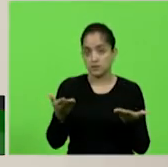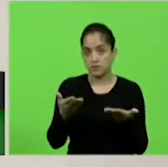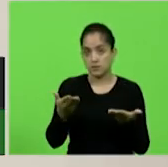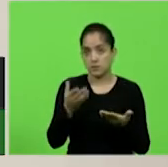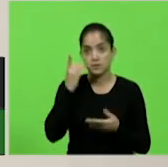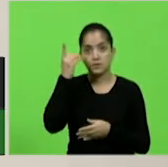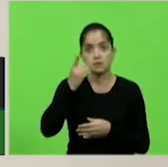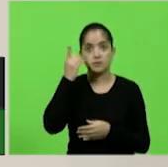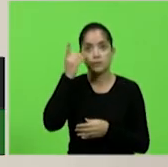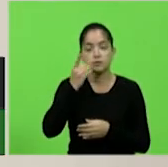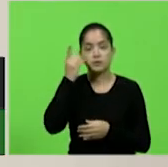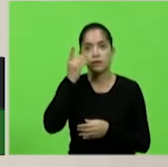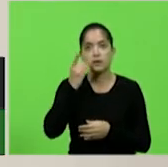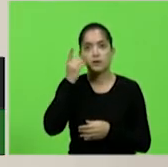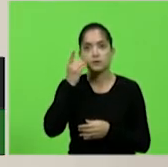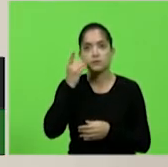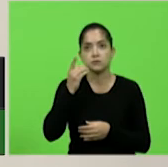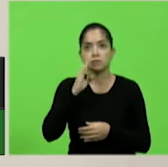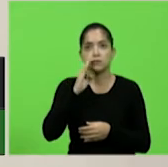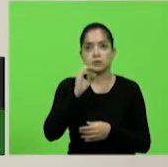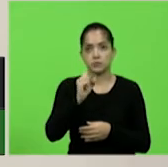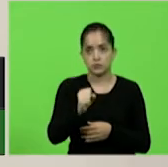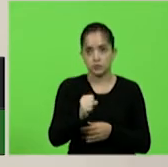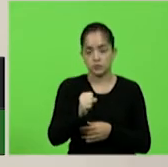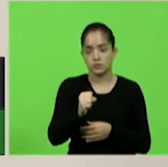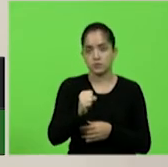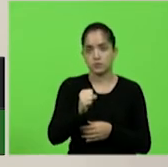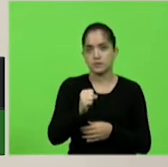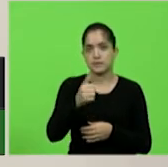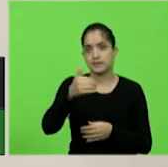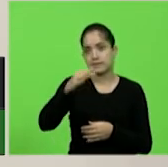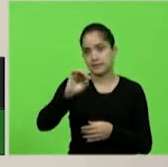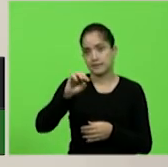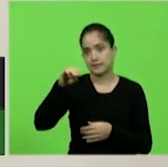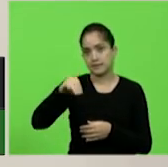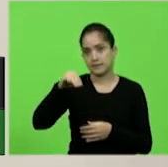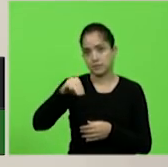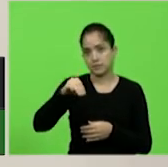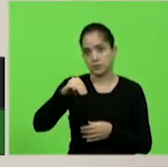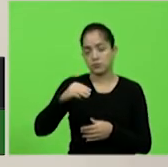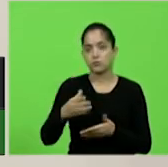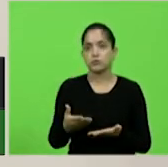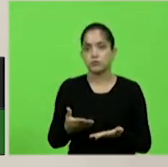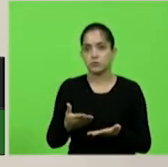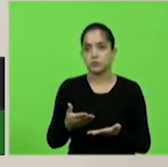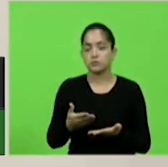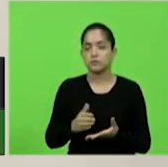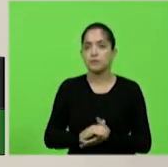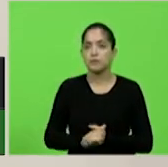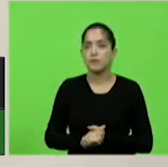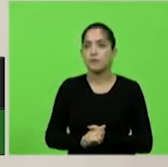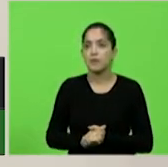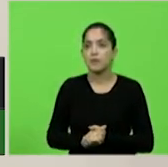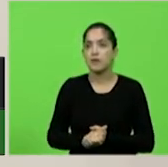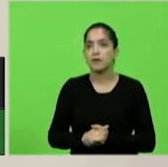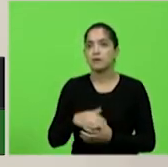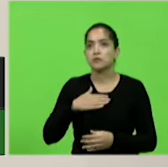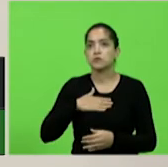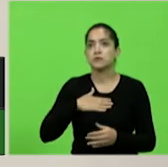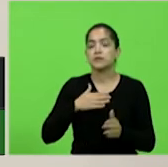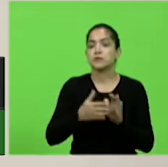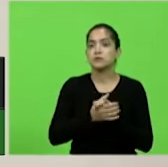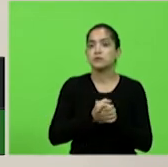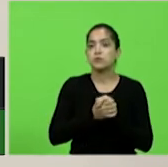deputado será Bruno Souza. Vossa Excelência terá 10 minutos, Bruno. Mas antes disso, me permita, gostaria de cumprimentar aqui